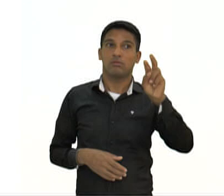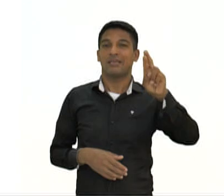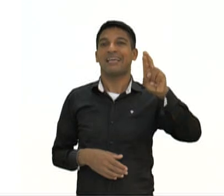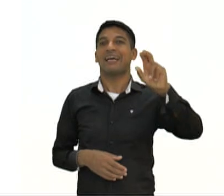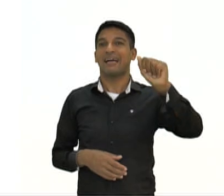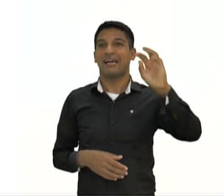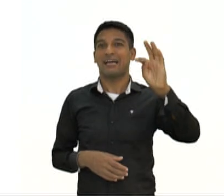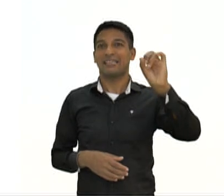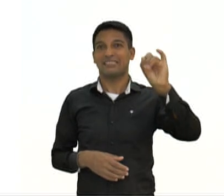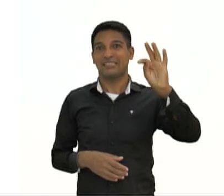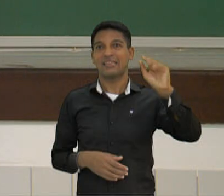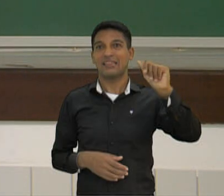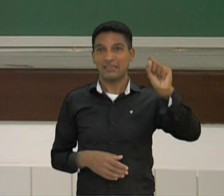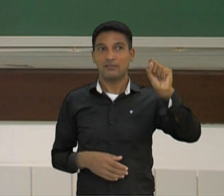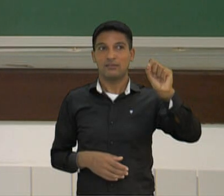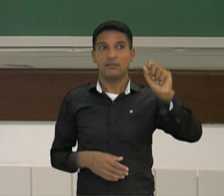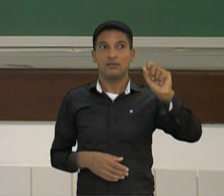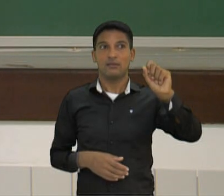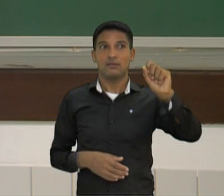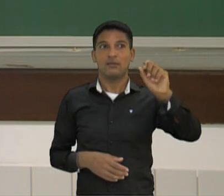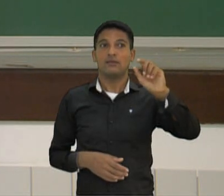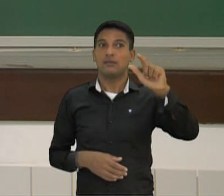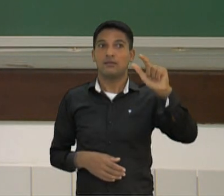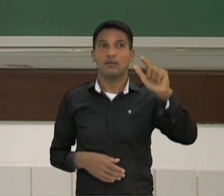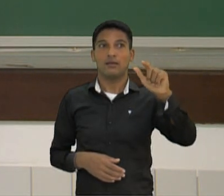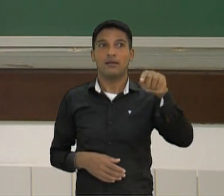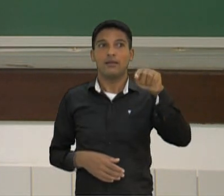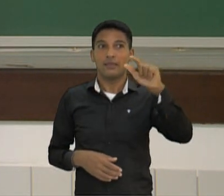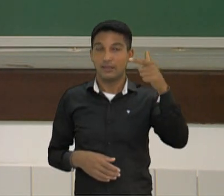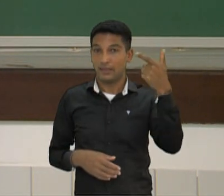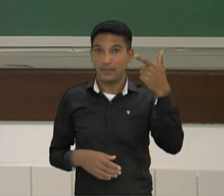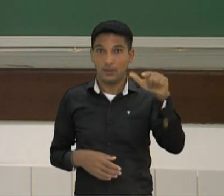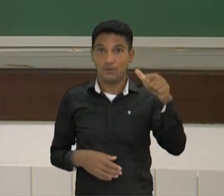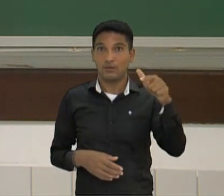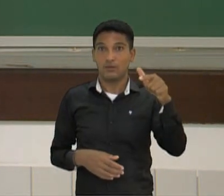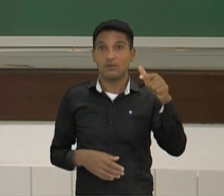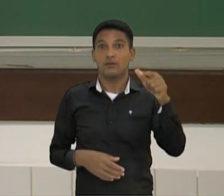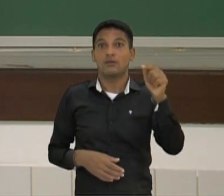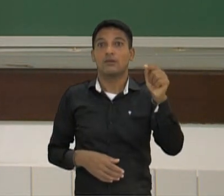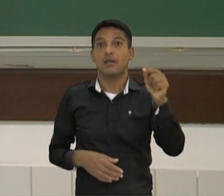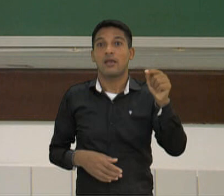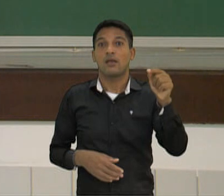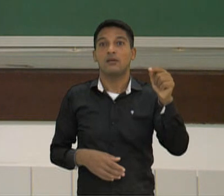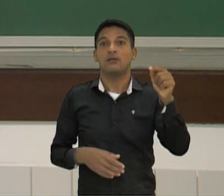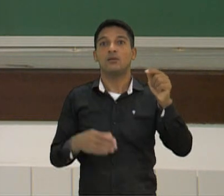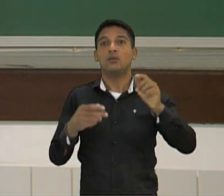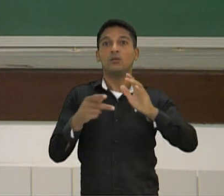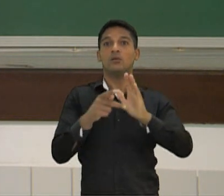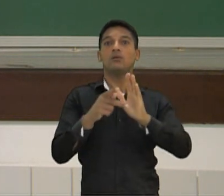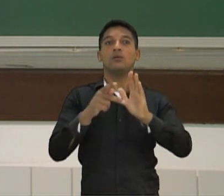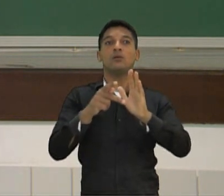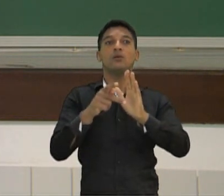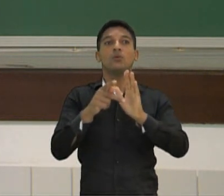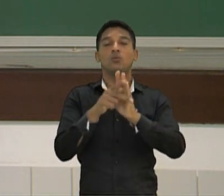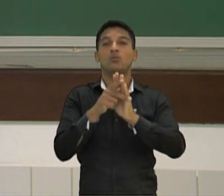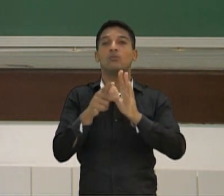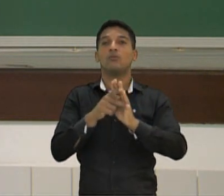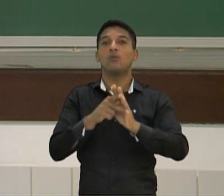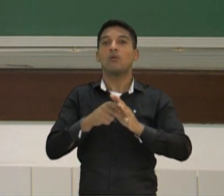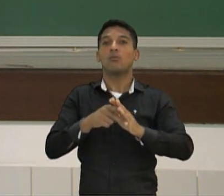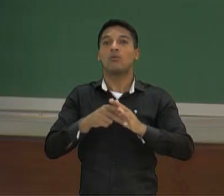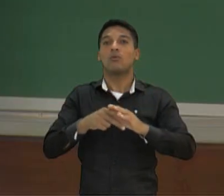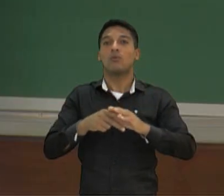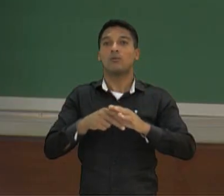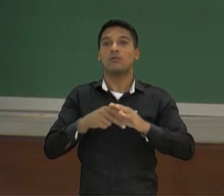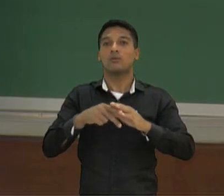Isso é importante, tudo bem? Quem são as ratitas? Avestruz, ema e o kiwi ou kiwi, algumas regiões vão